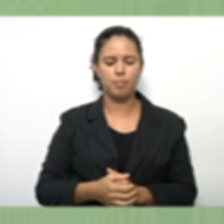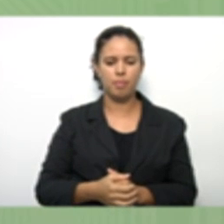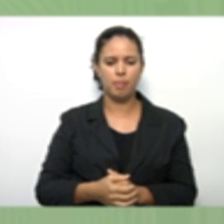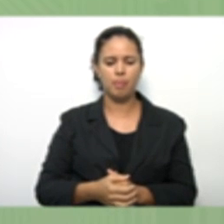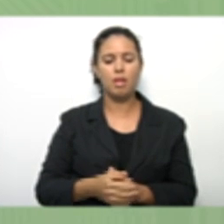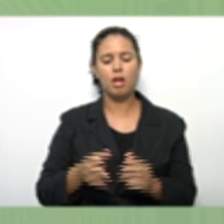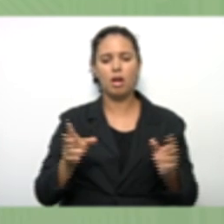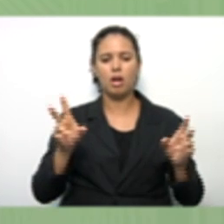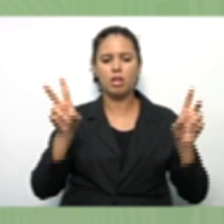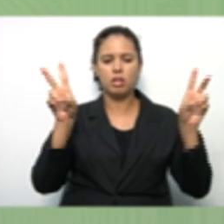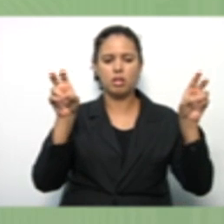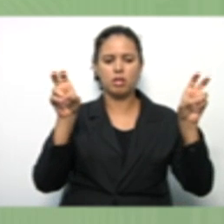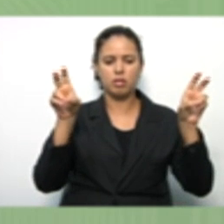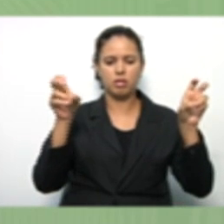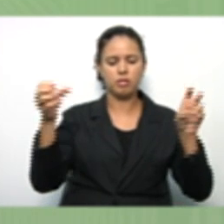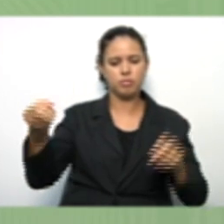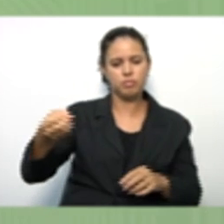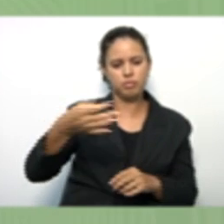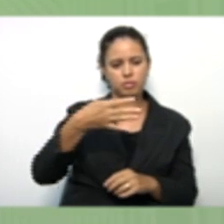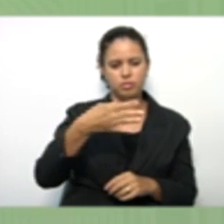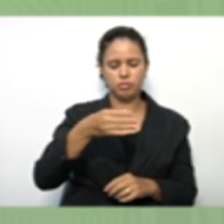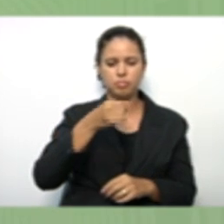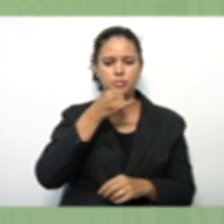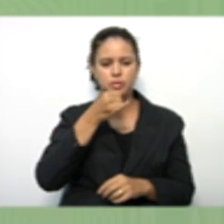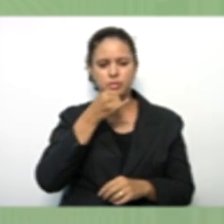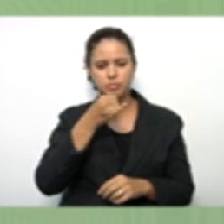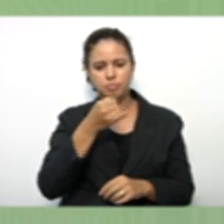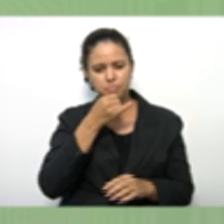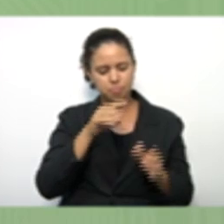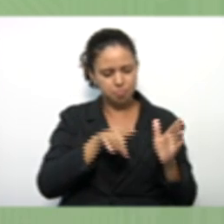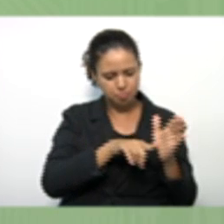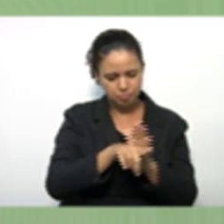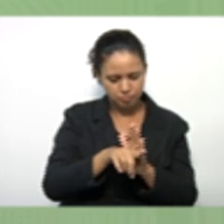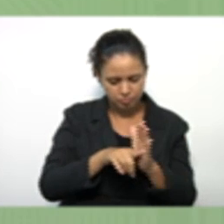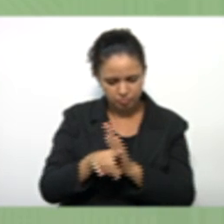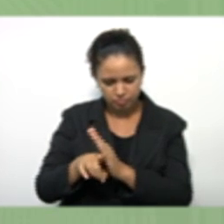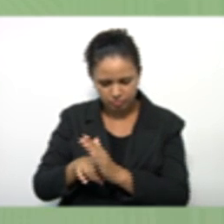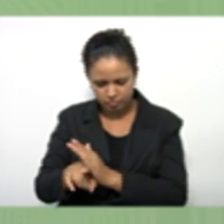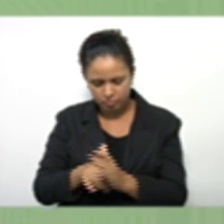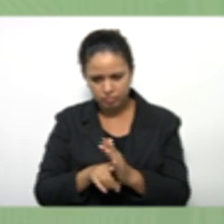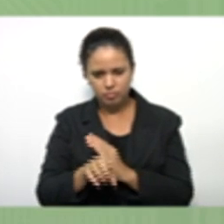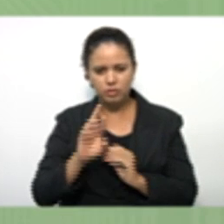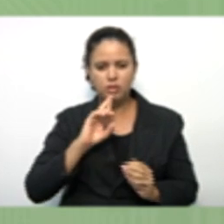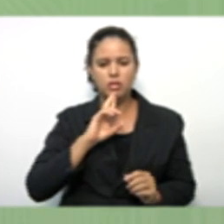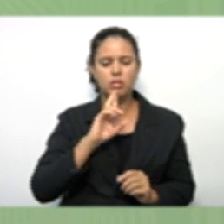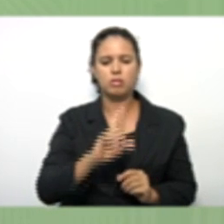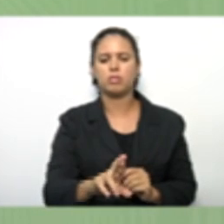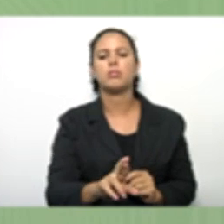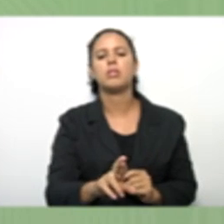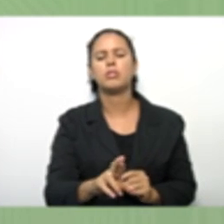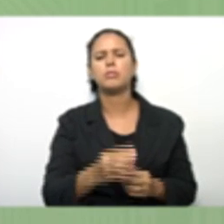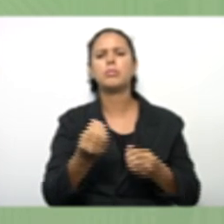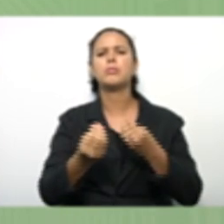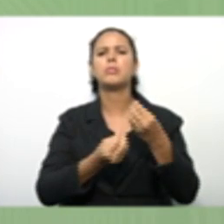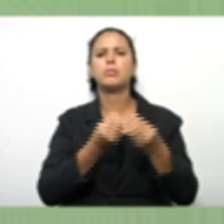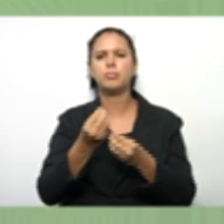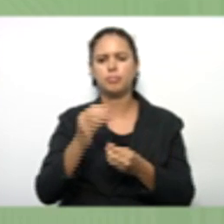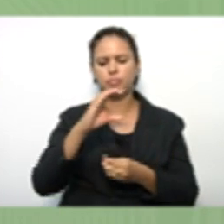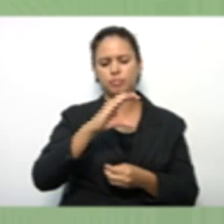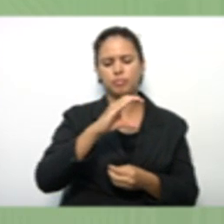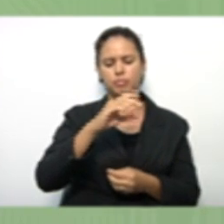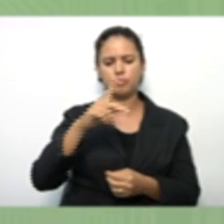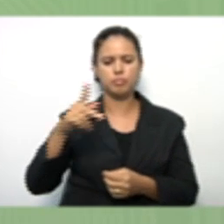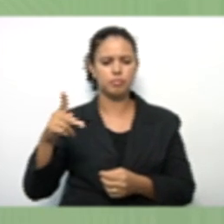novo tema, apuração do resultado. Como que nós vamos apurar o resultado de uma cooperativa?